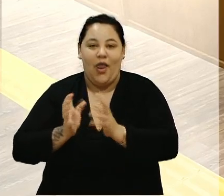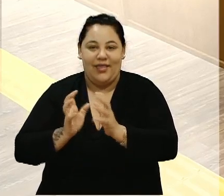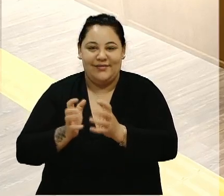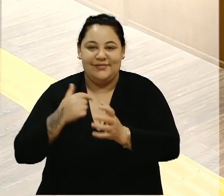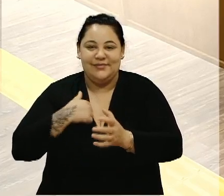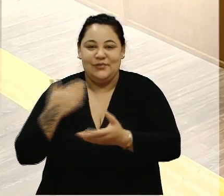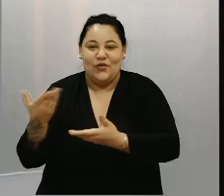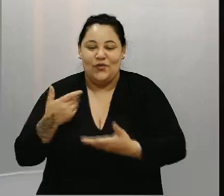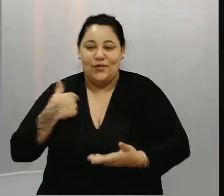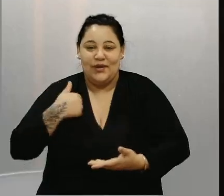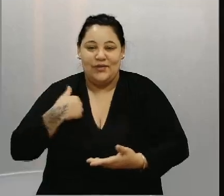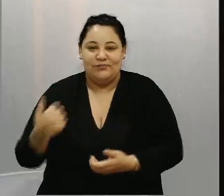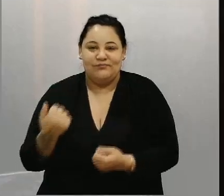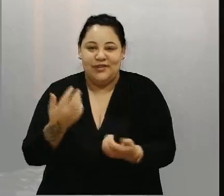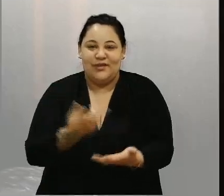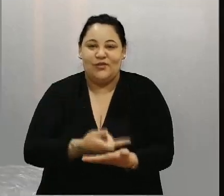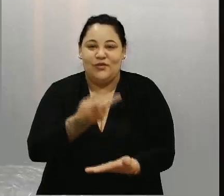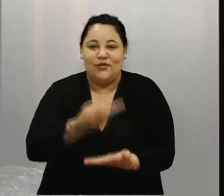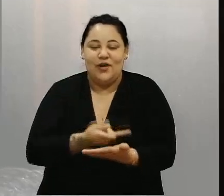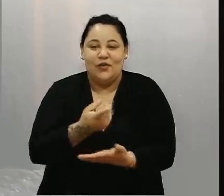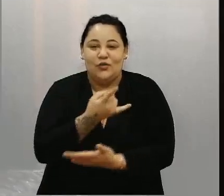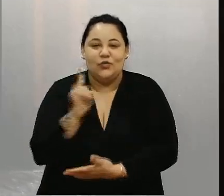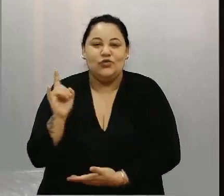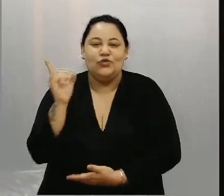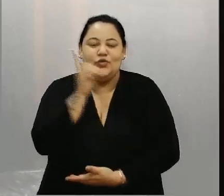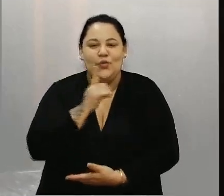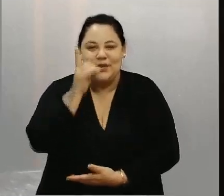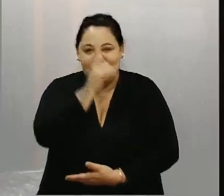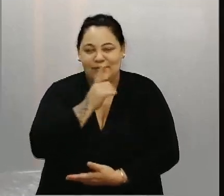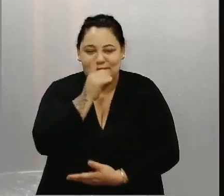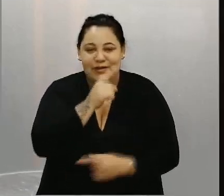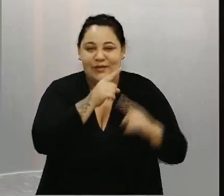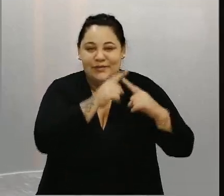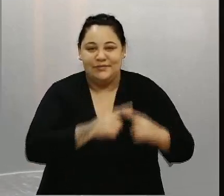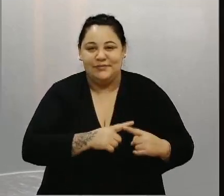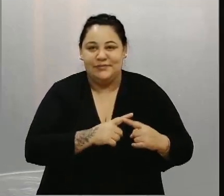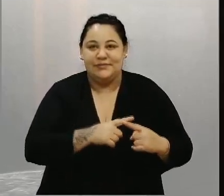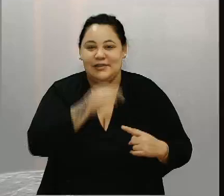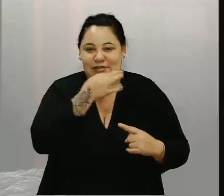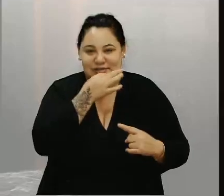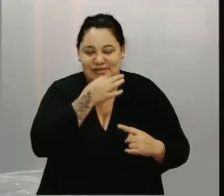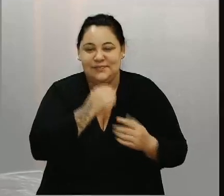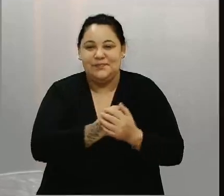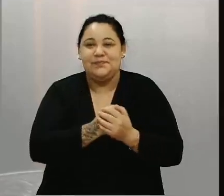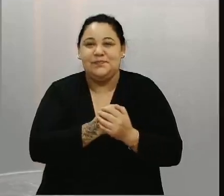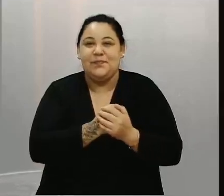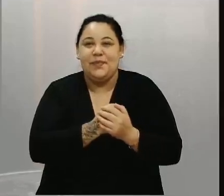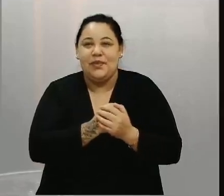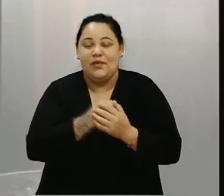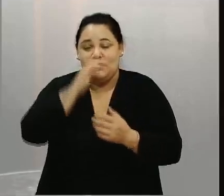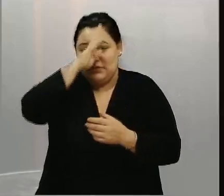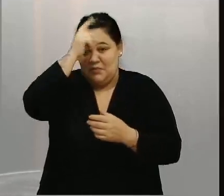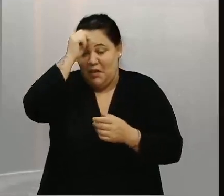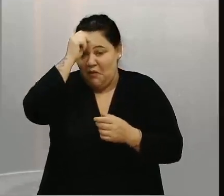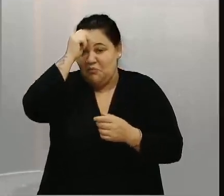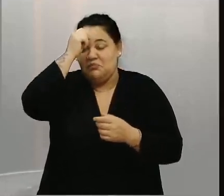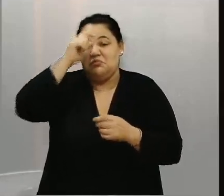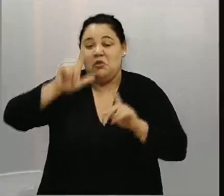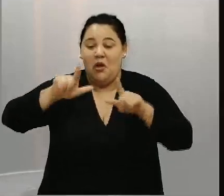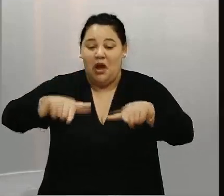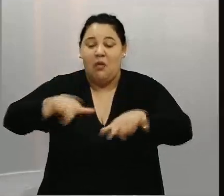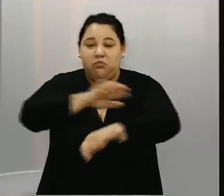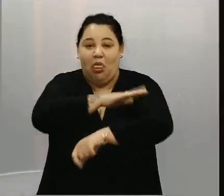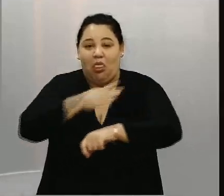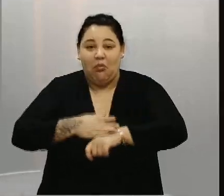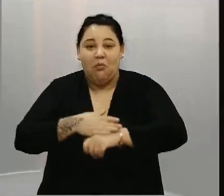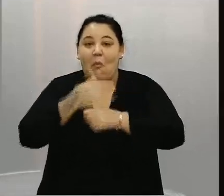de campeão da Copinha Caxias, onde o municipal lotou, vereador Felipe. O senhor que tantos eventos,